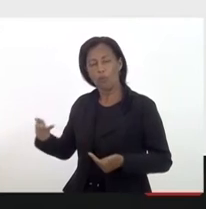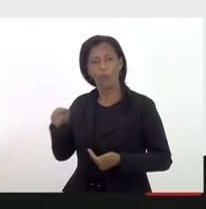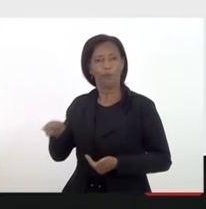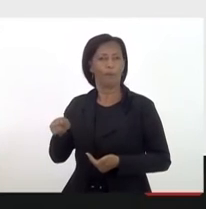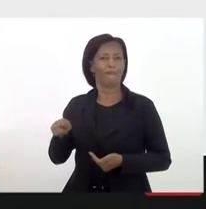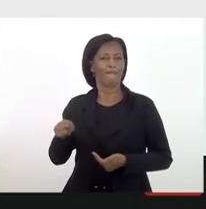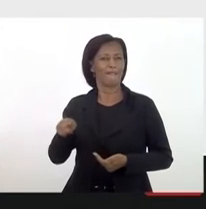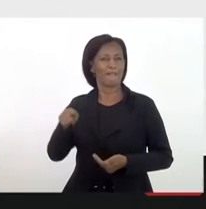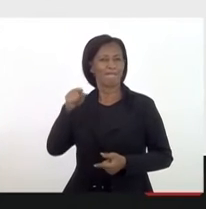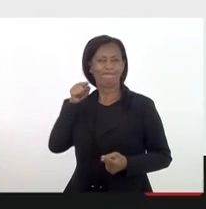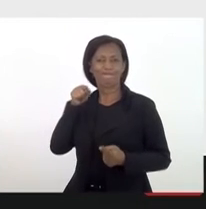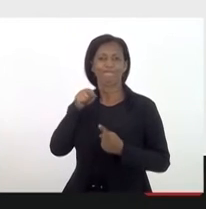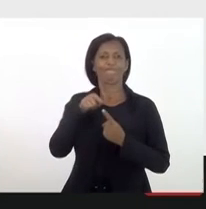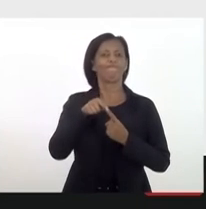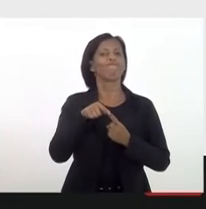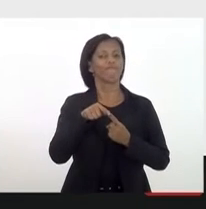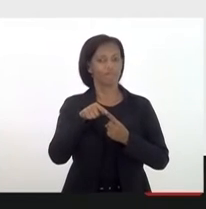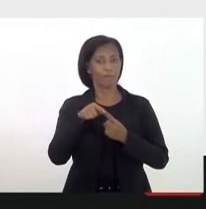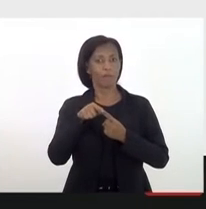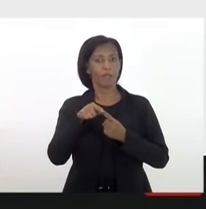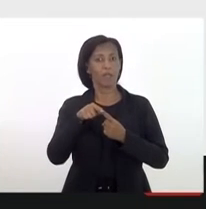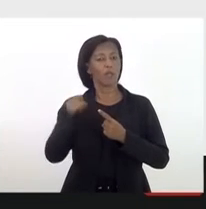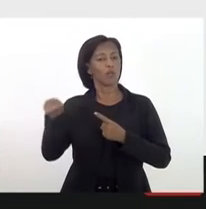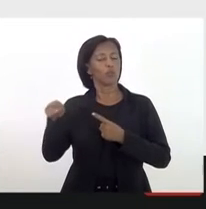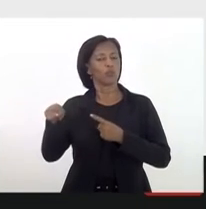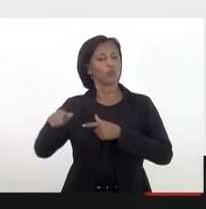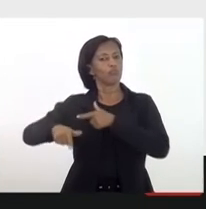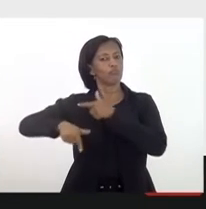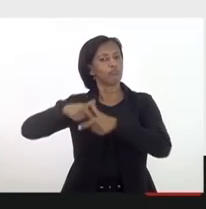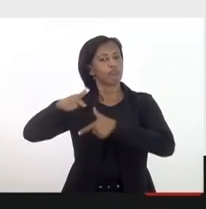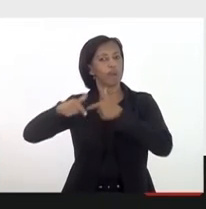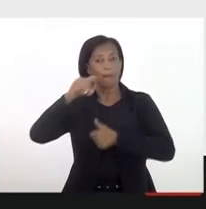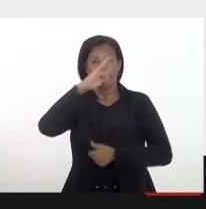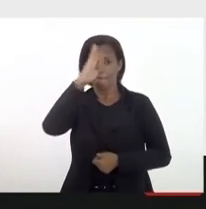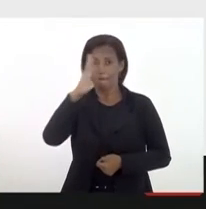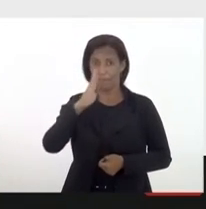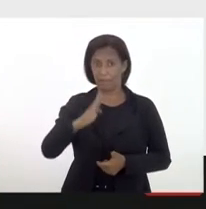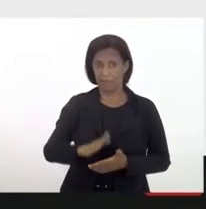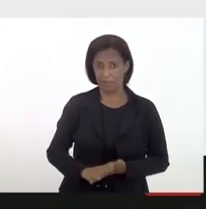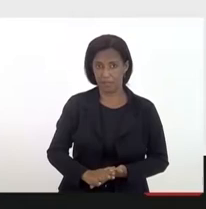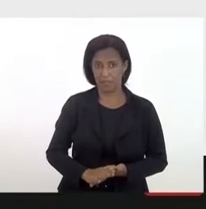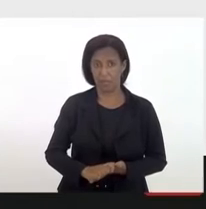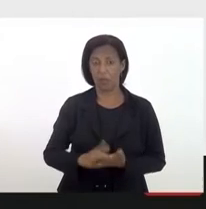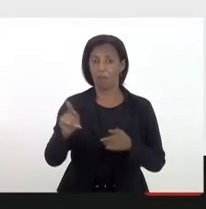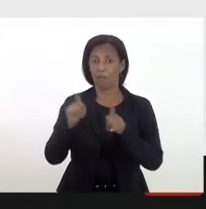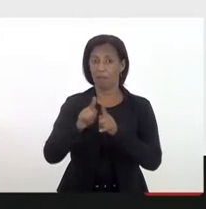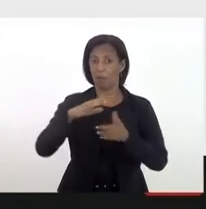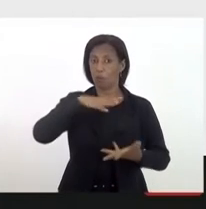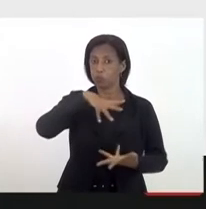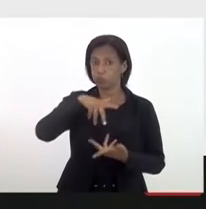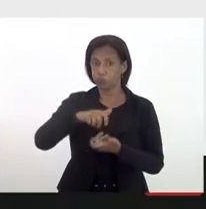sido o maior desafio dos produtores brasileiros, mas também de todo mundo.